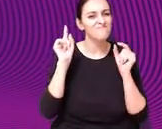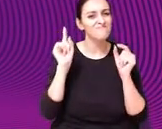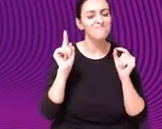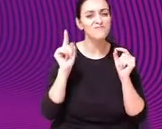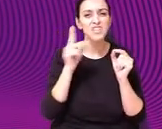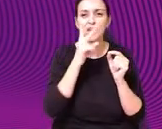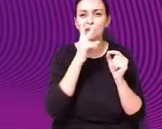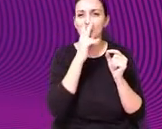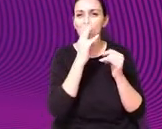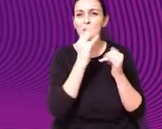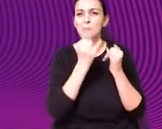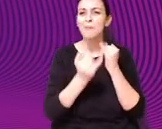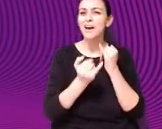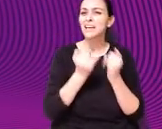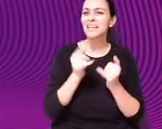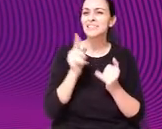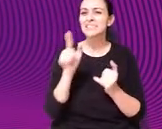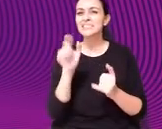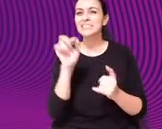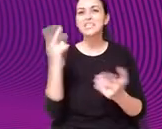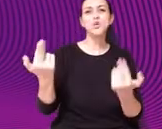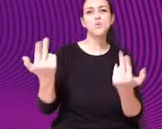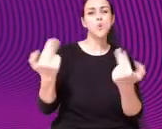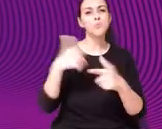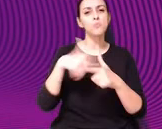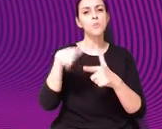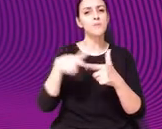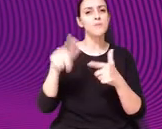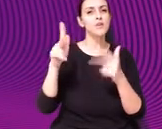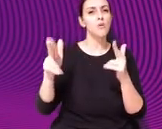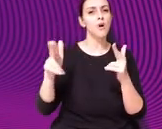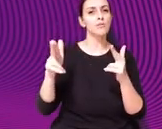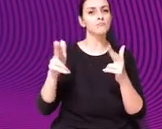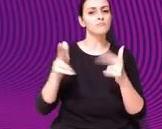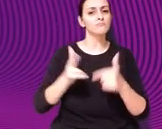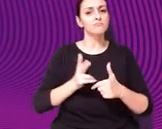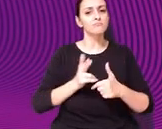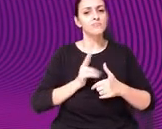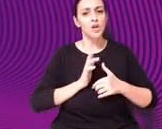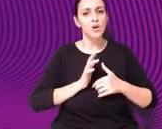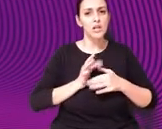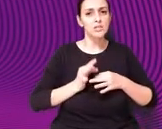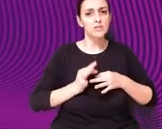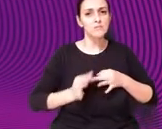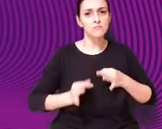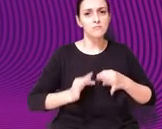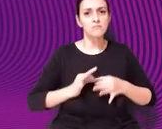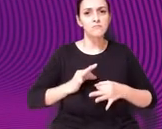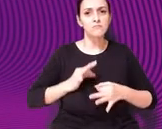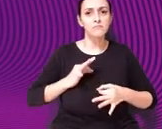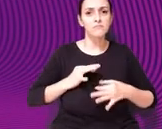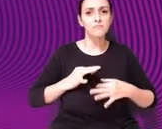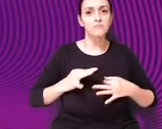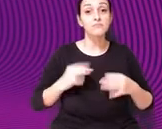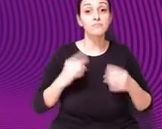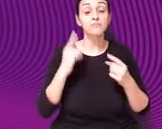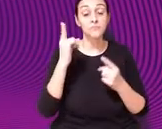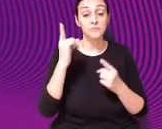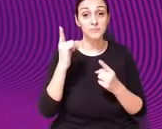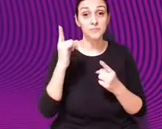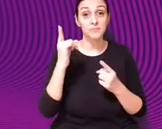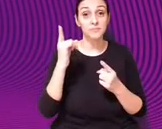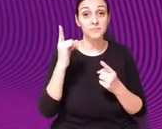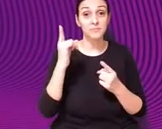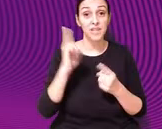uma cardiomiopatia hipertrófica, com uma assimetria septal, não obstrutiva, tá aqui, uma grande hipertrofia